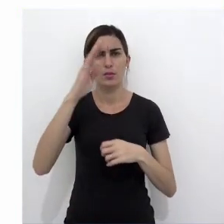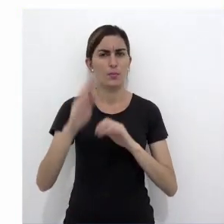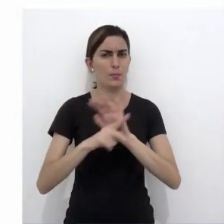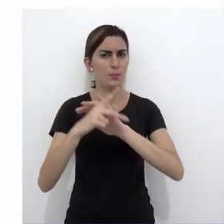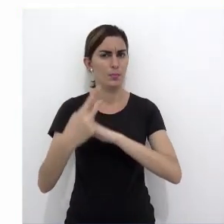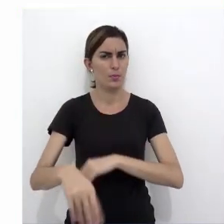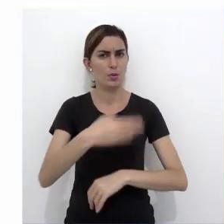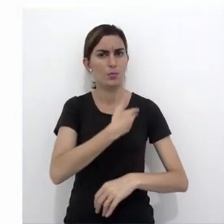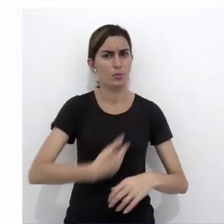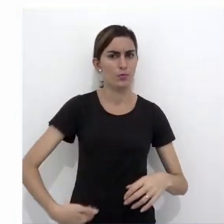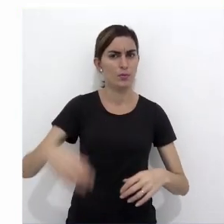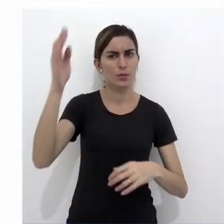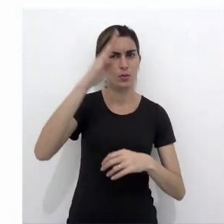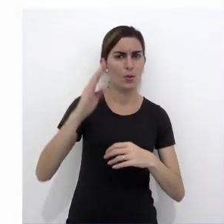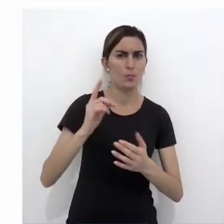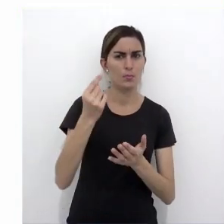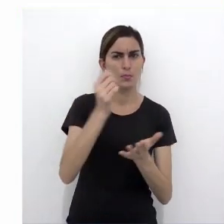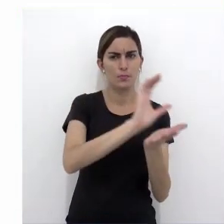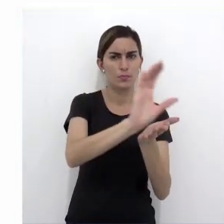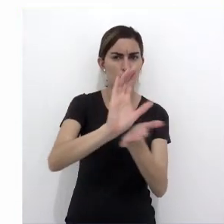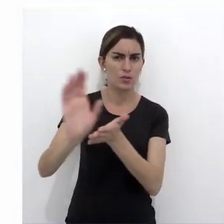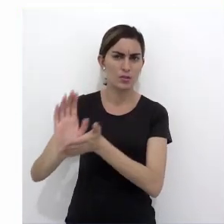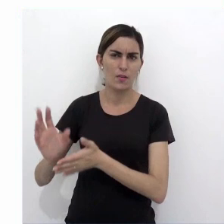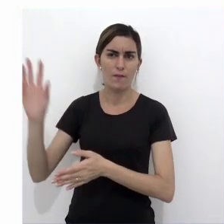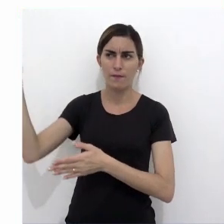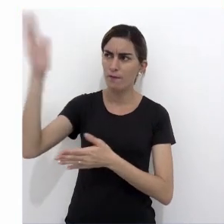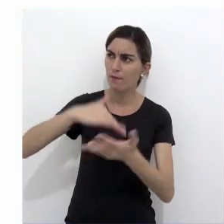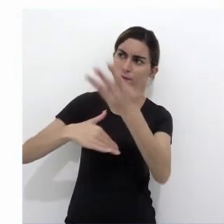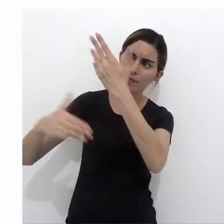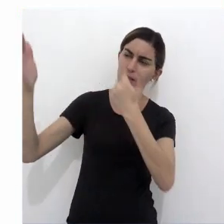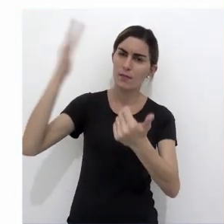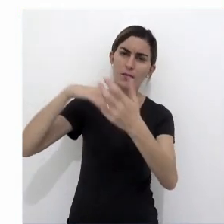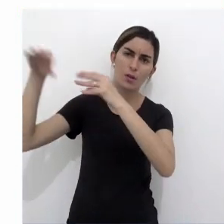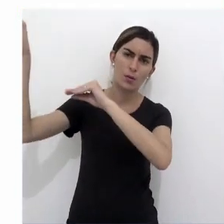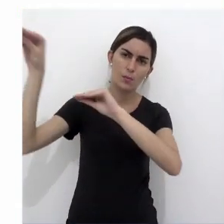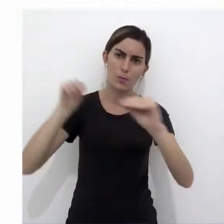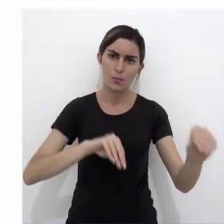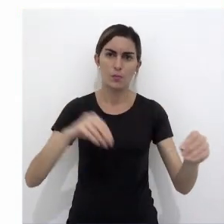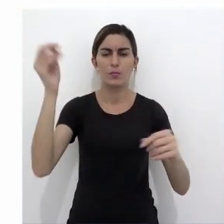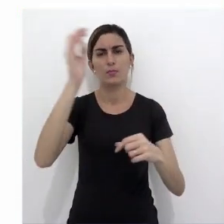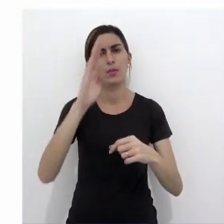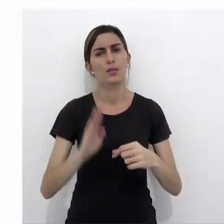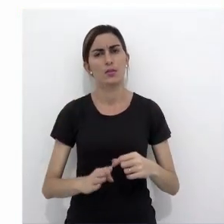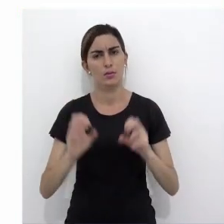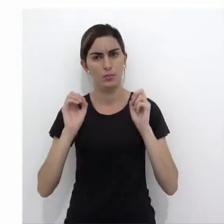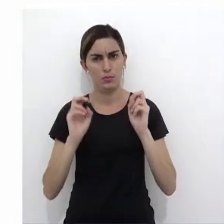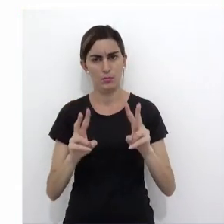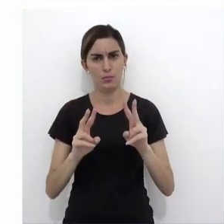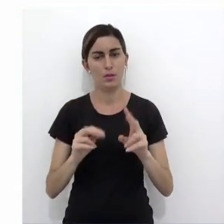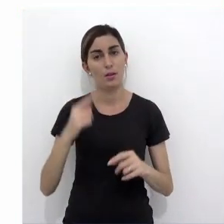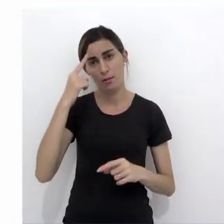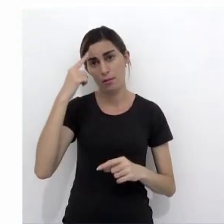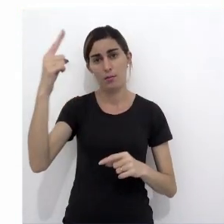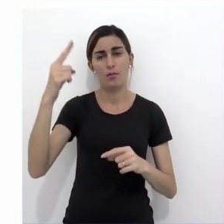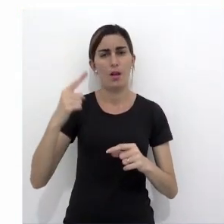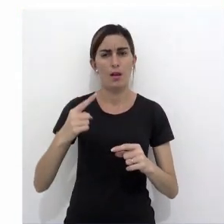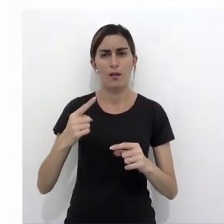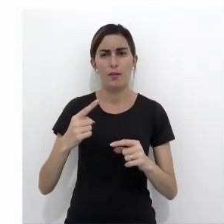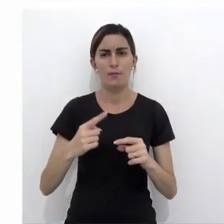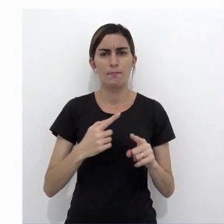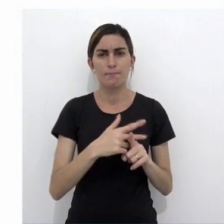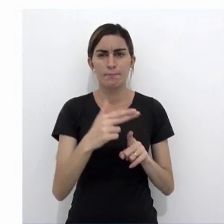brasileiro financiava a vinda de imigrantes para o Brasil. Okay? A ideia era superar a